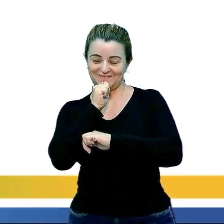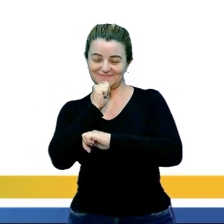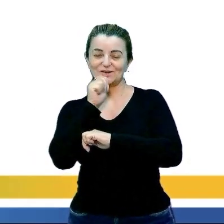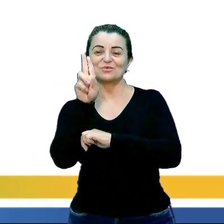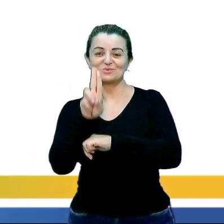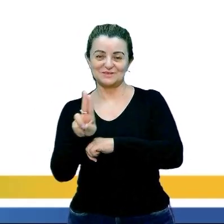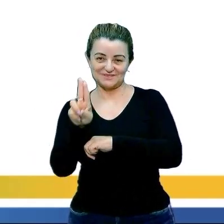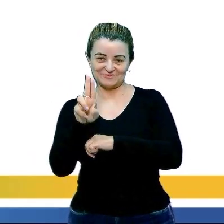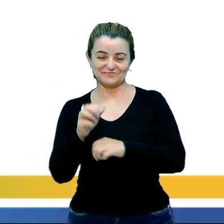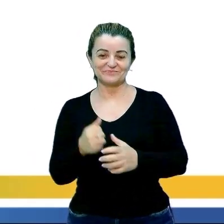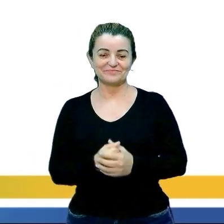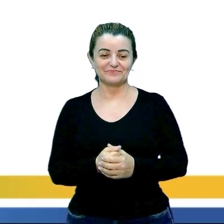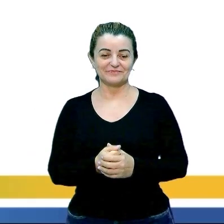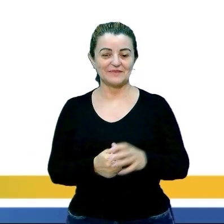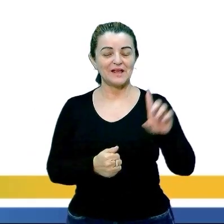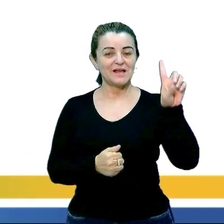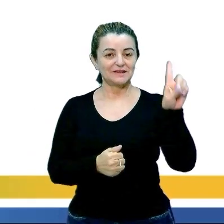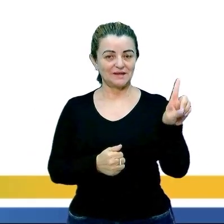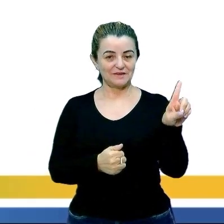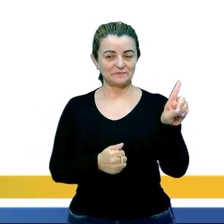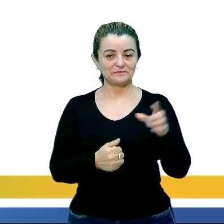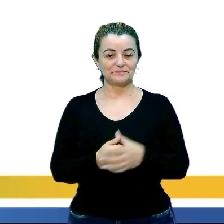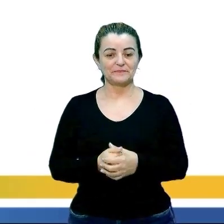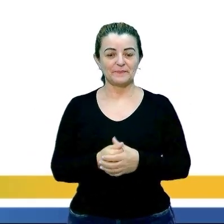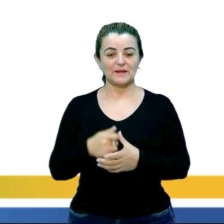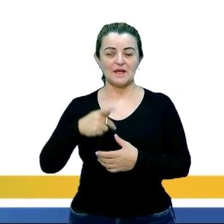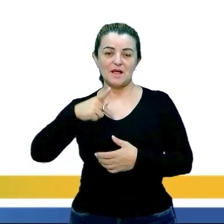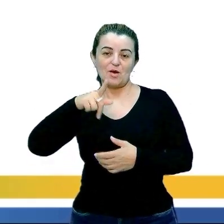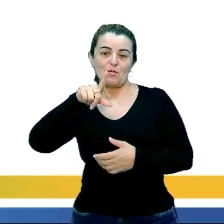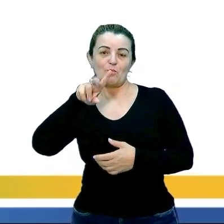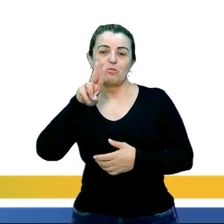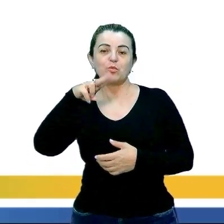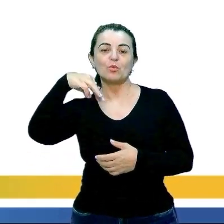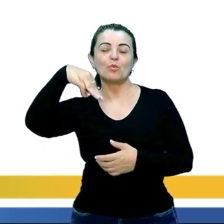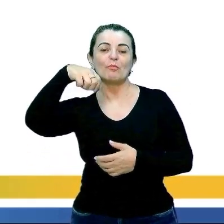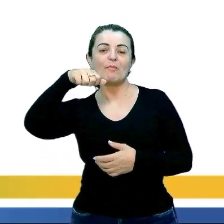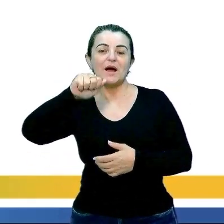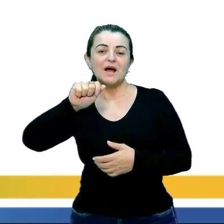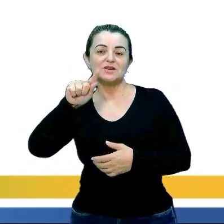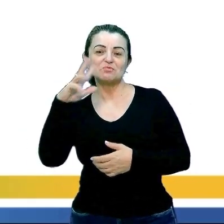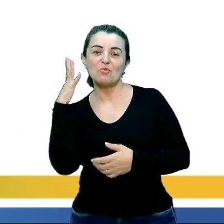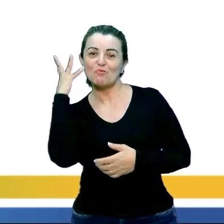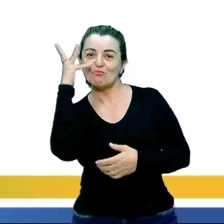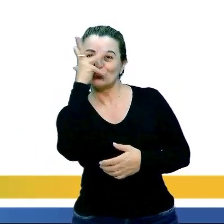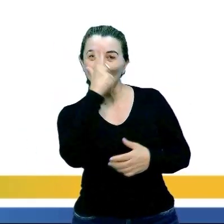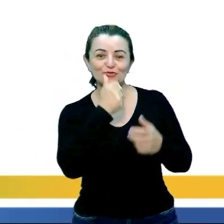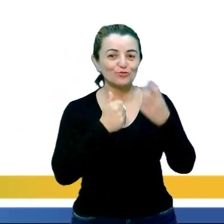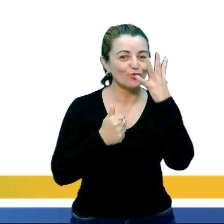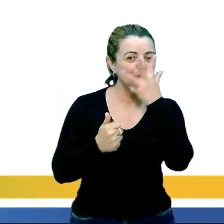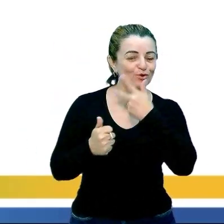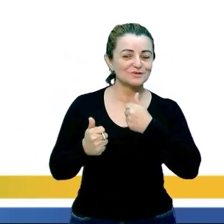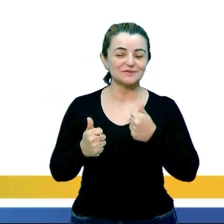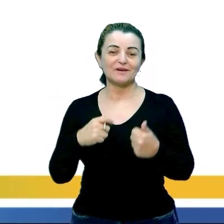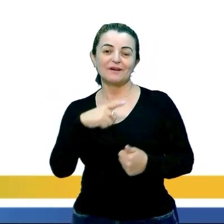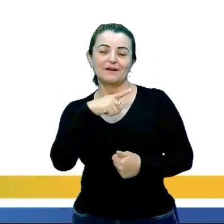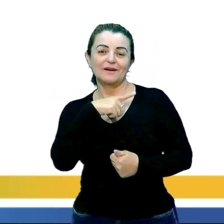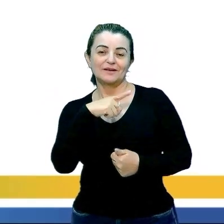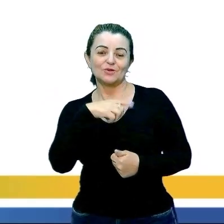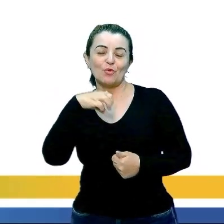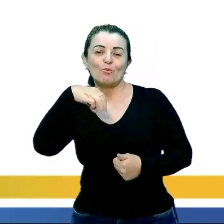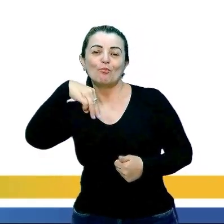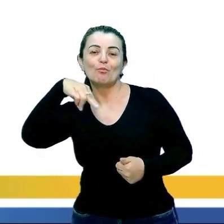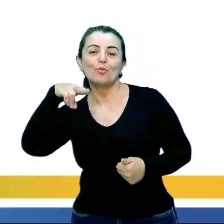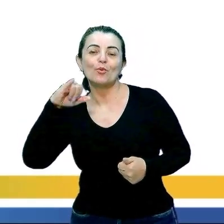empregado. E a letra D, plumagens muito vistosas. Aí eu tenho o